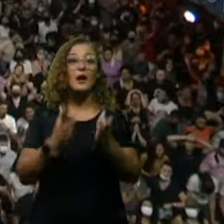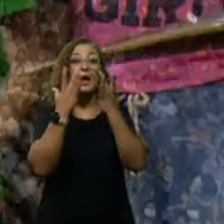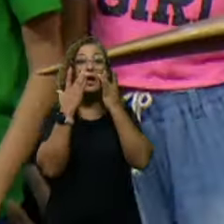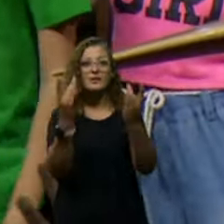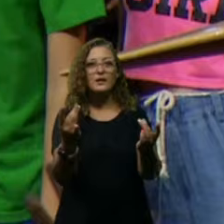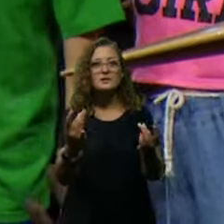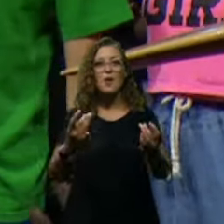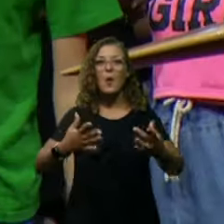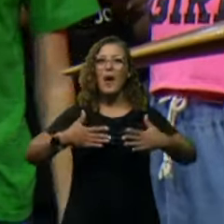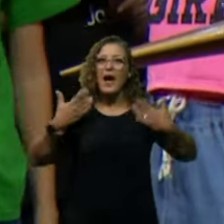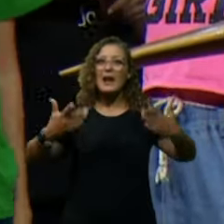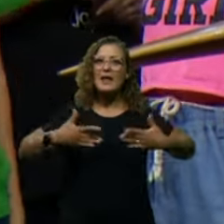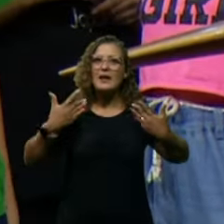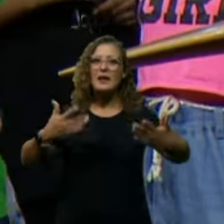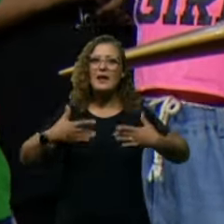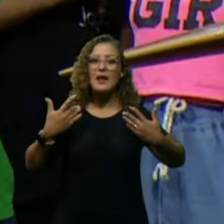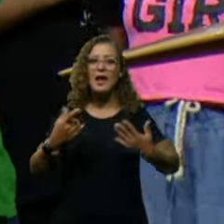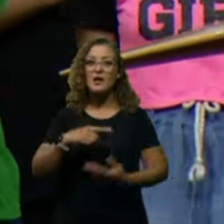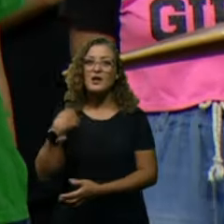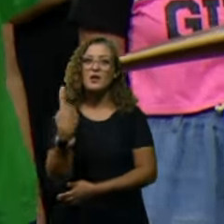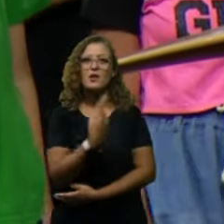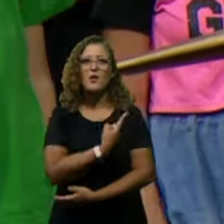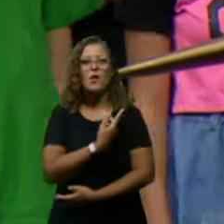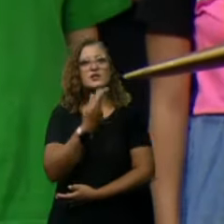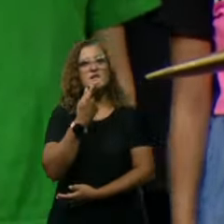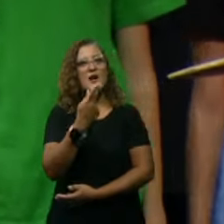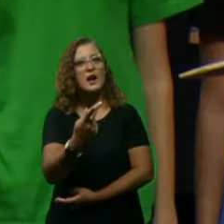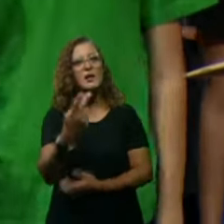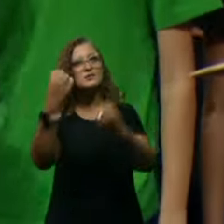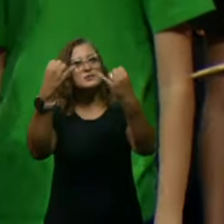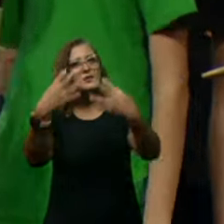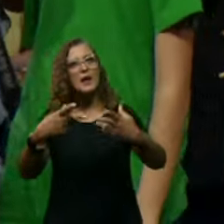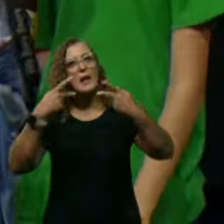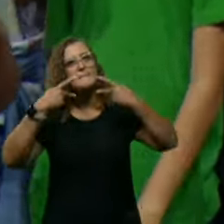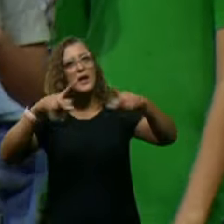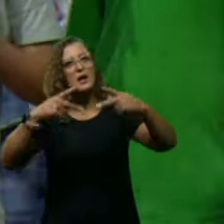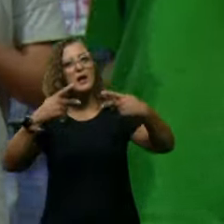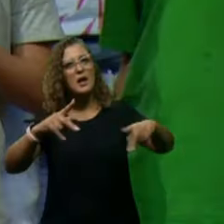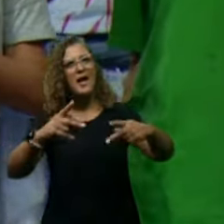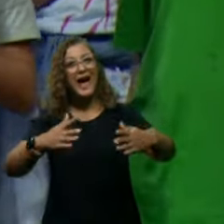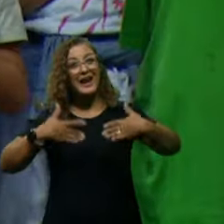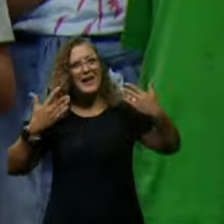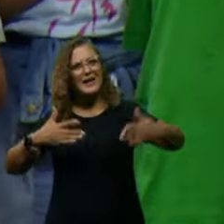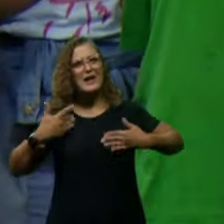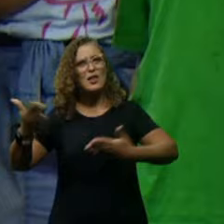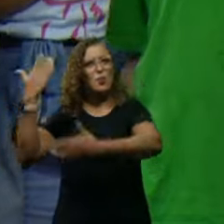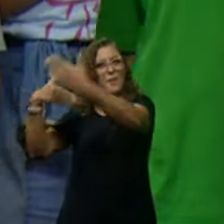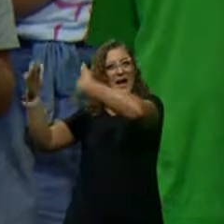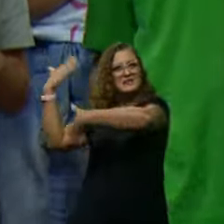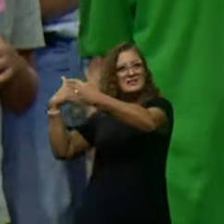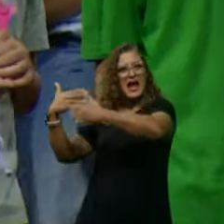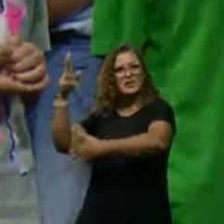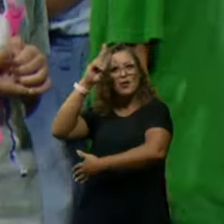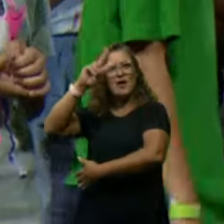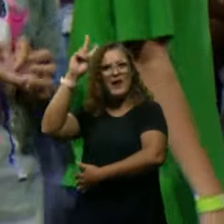alegria que estamos pregando aqui aquela que você tinha quando não tinha nada não